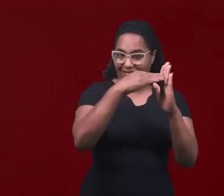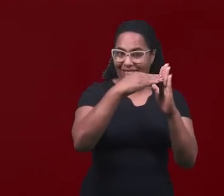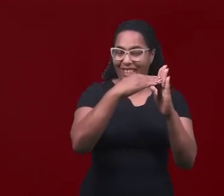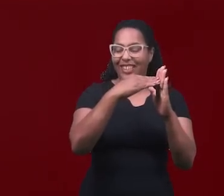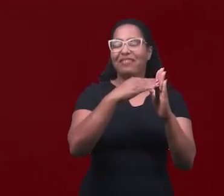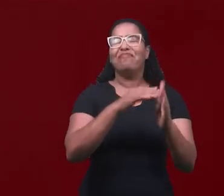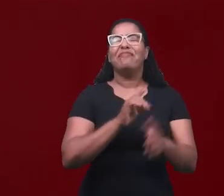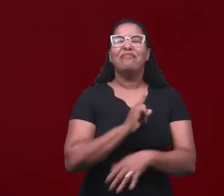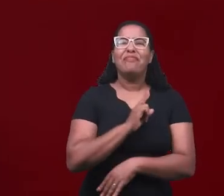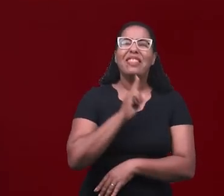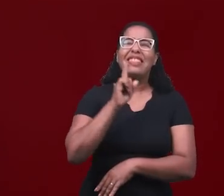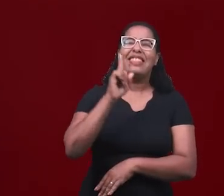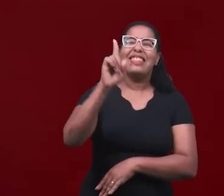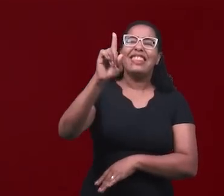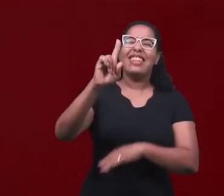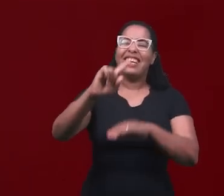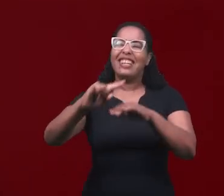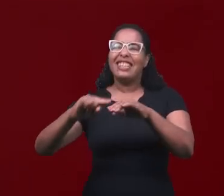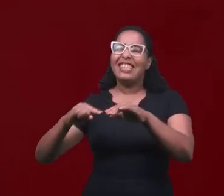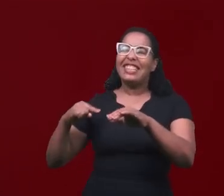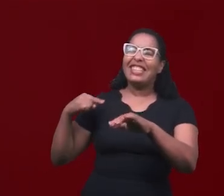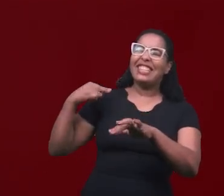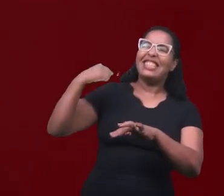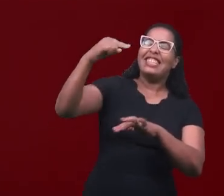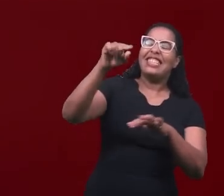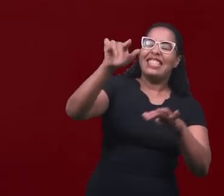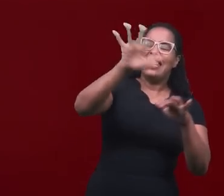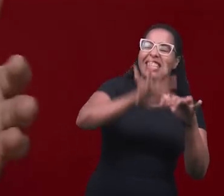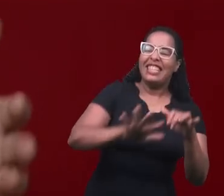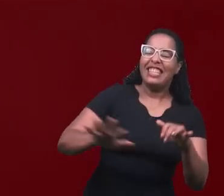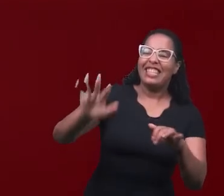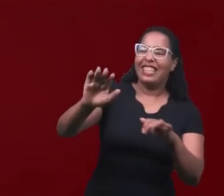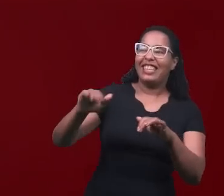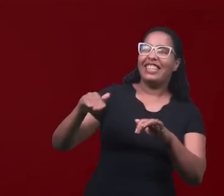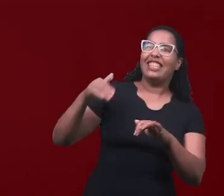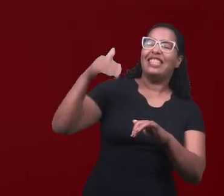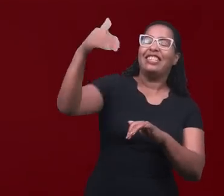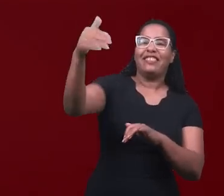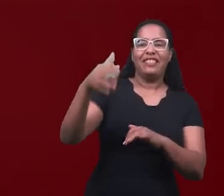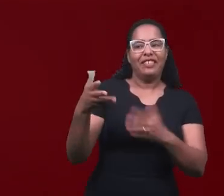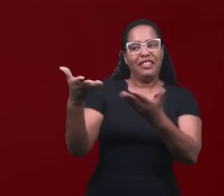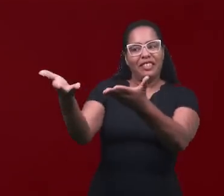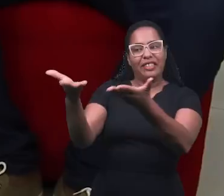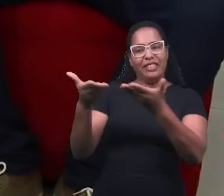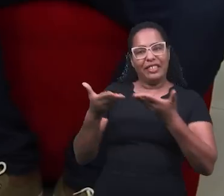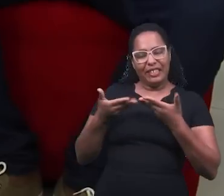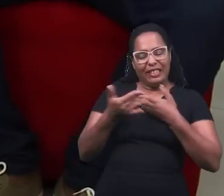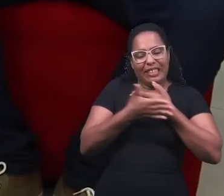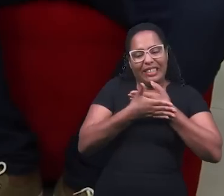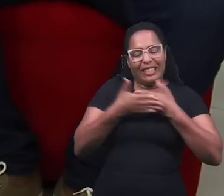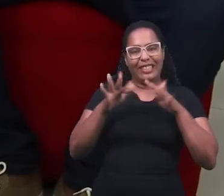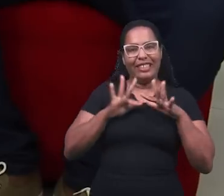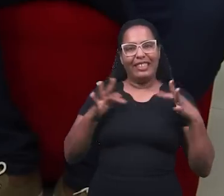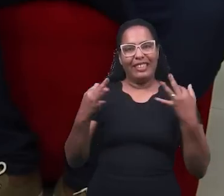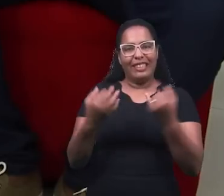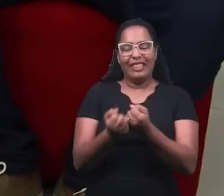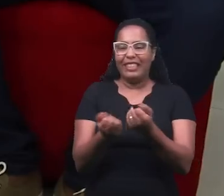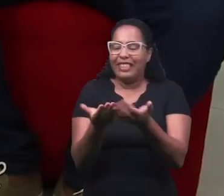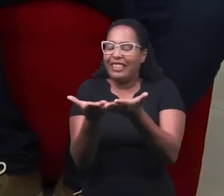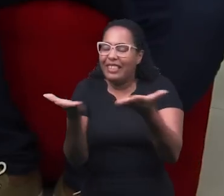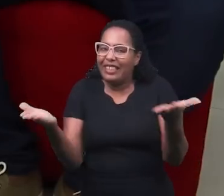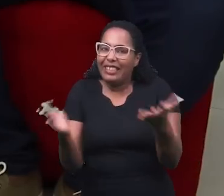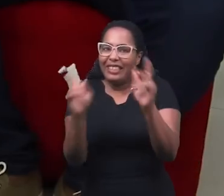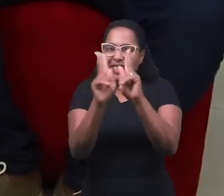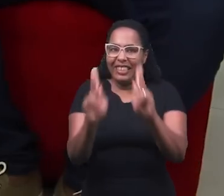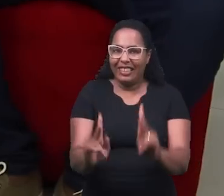falando aí lá do outro lado do globo e eu recebo essa querida família aqui que está presente. Queridos, a paz